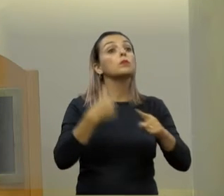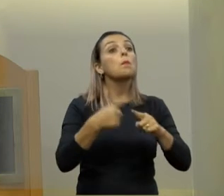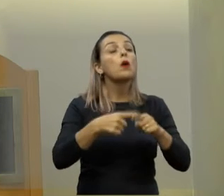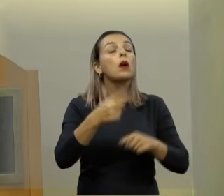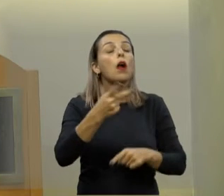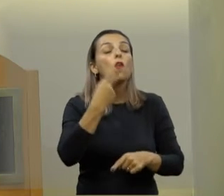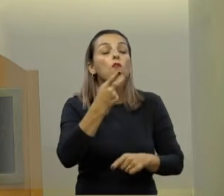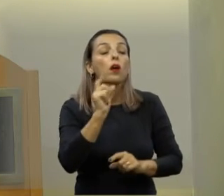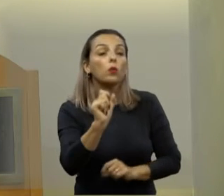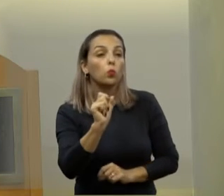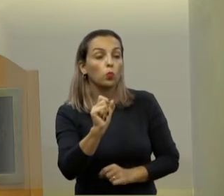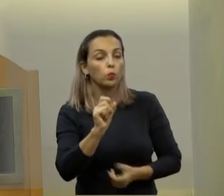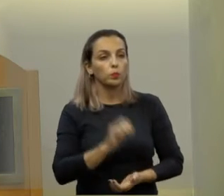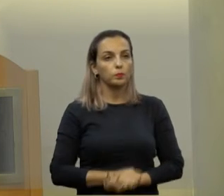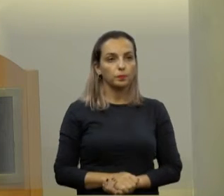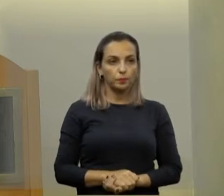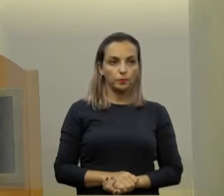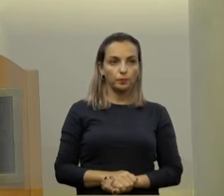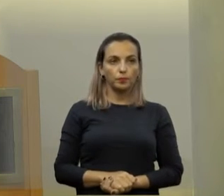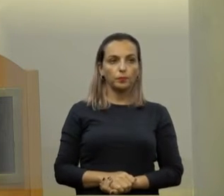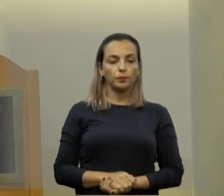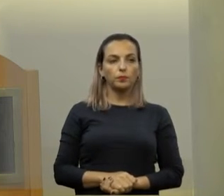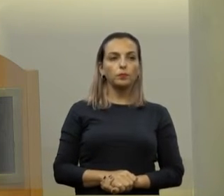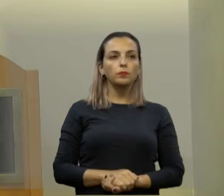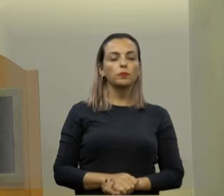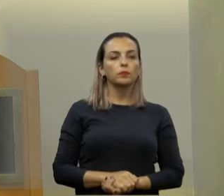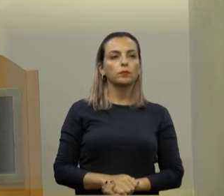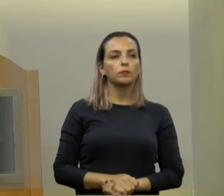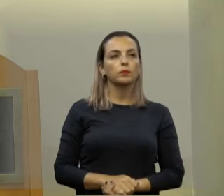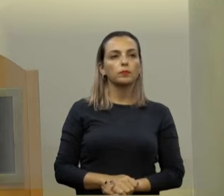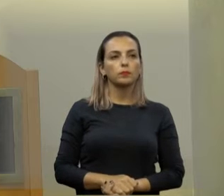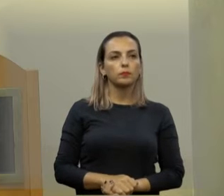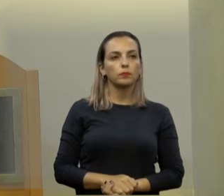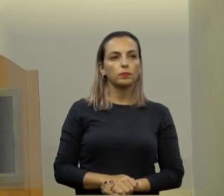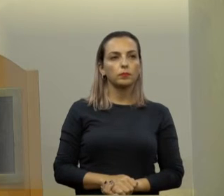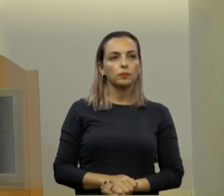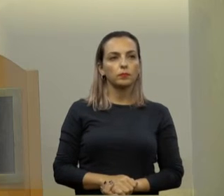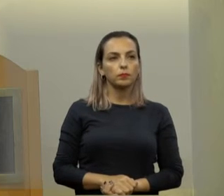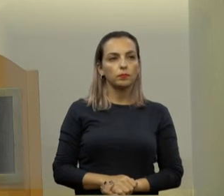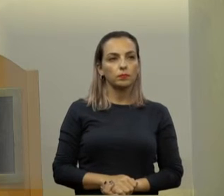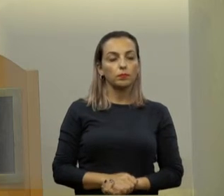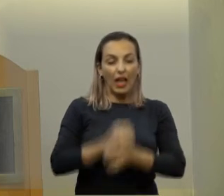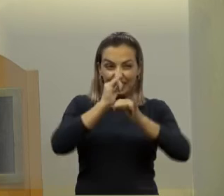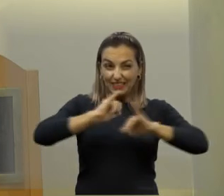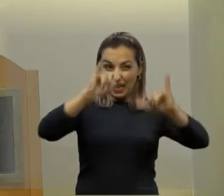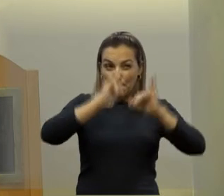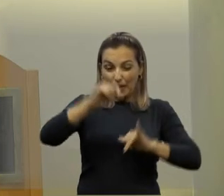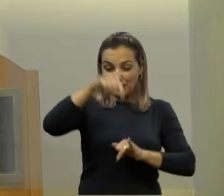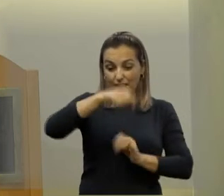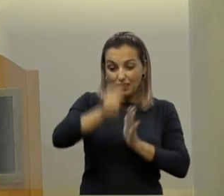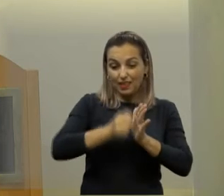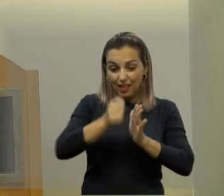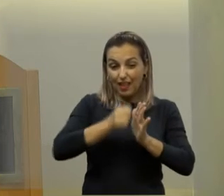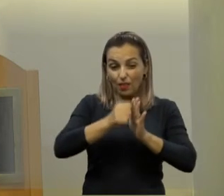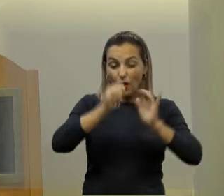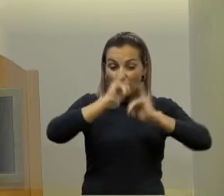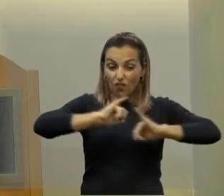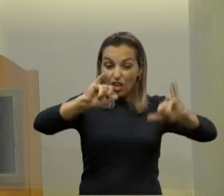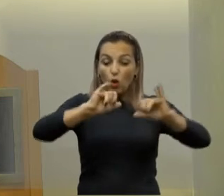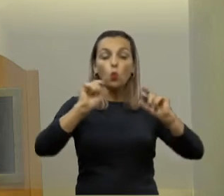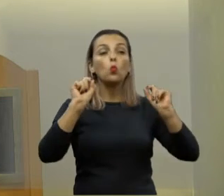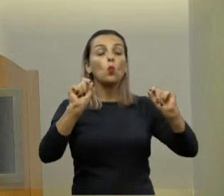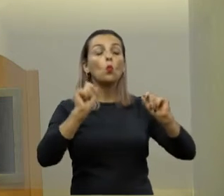eu digo isso veja bem presente saiu as seguintes bela sem porta da Imprensa de Araraquara hoje